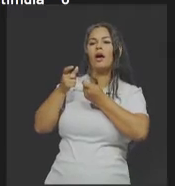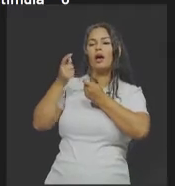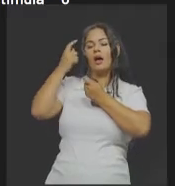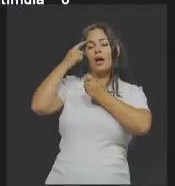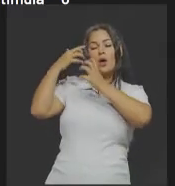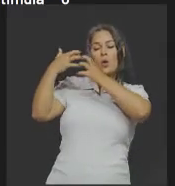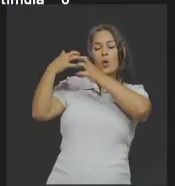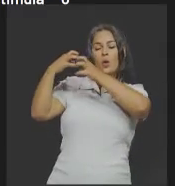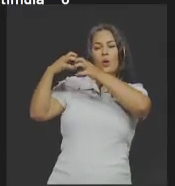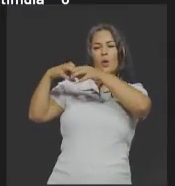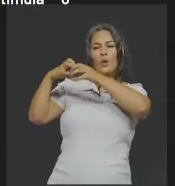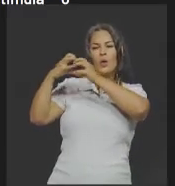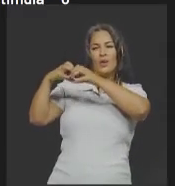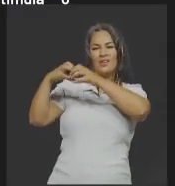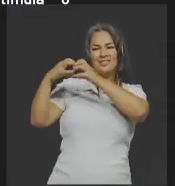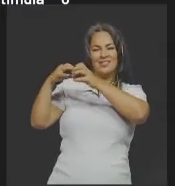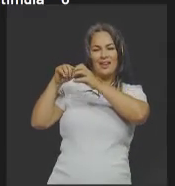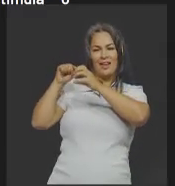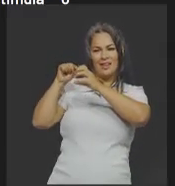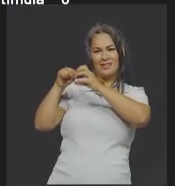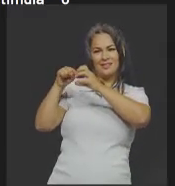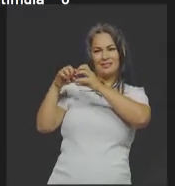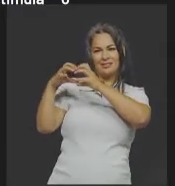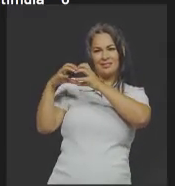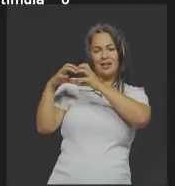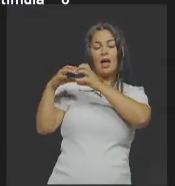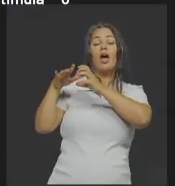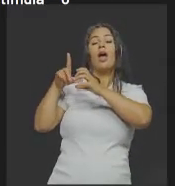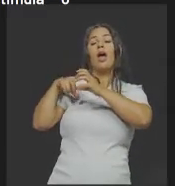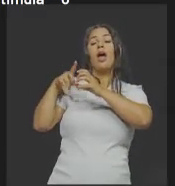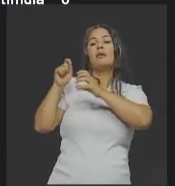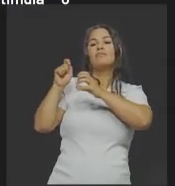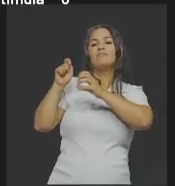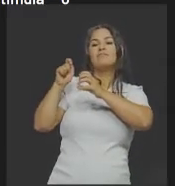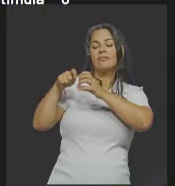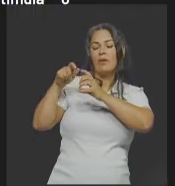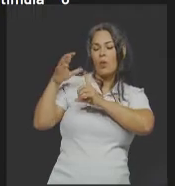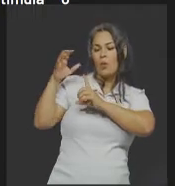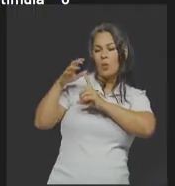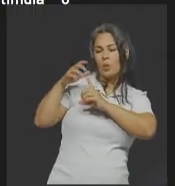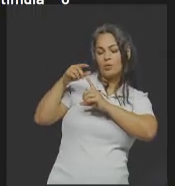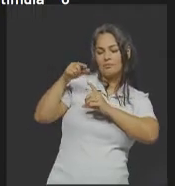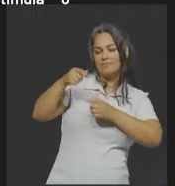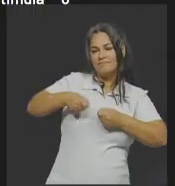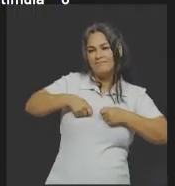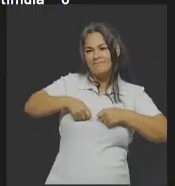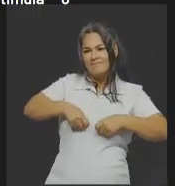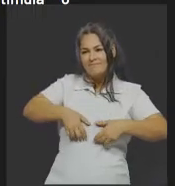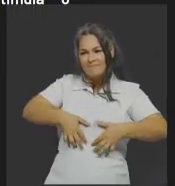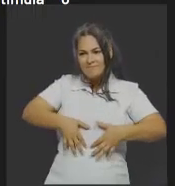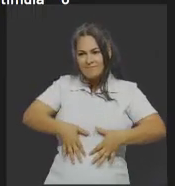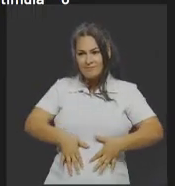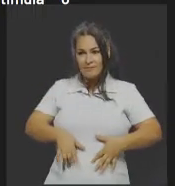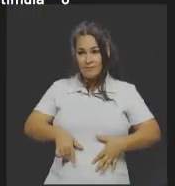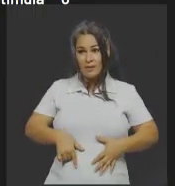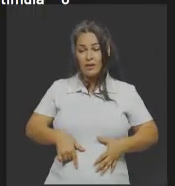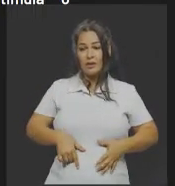outra glândula, aquelas glândulas que estão acima dos rins, a suprarrenal. Então, aqui mais um